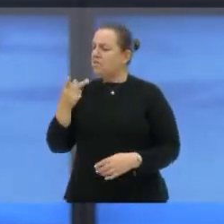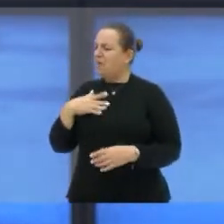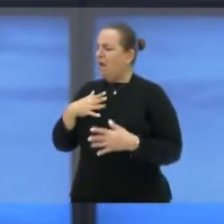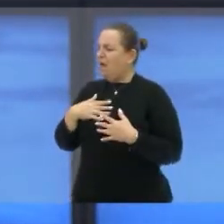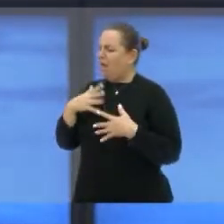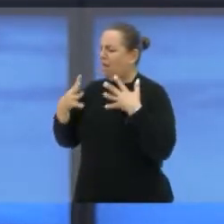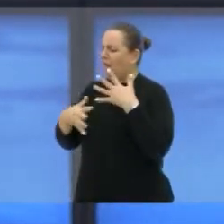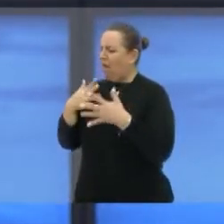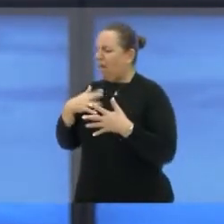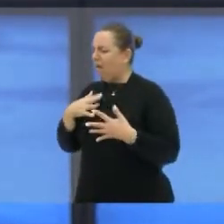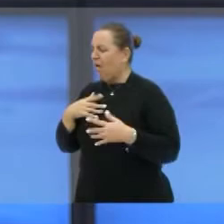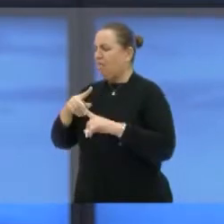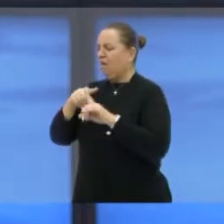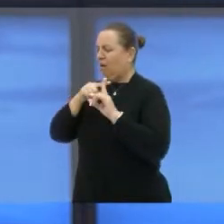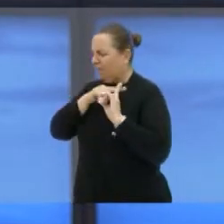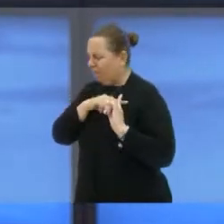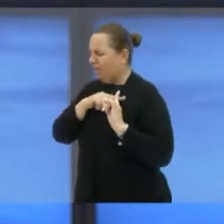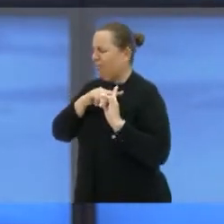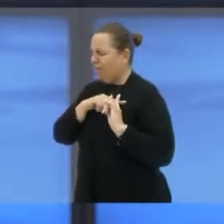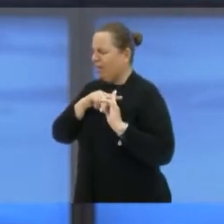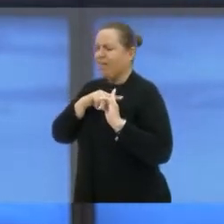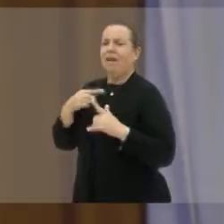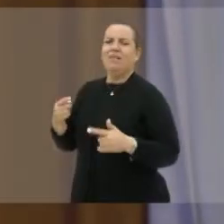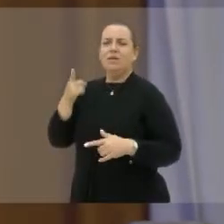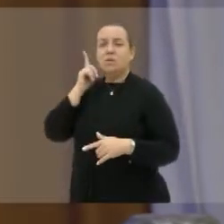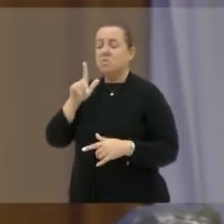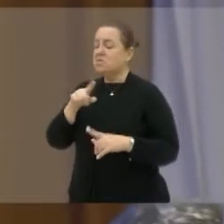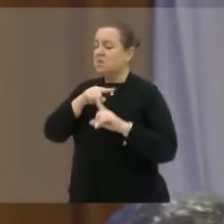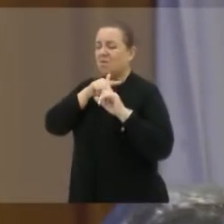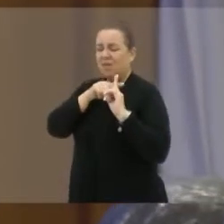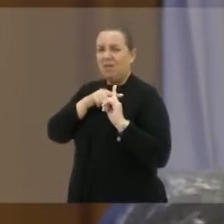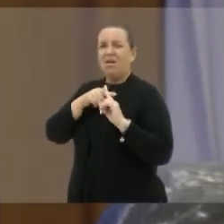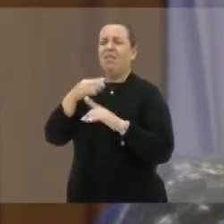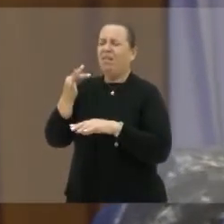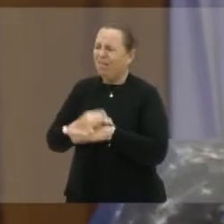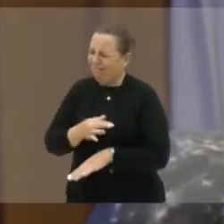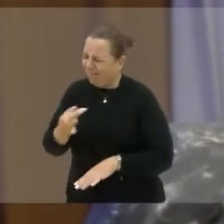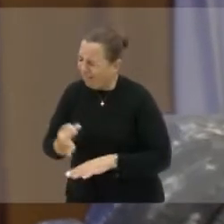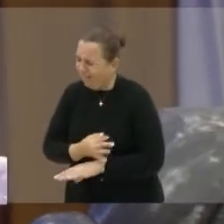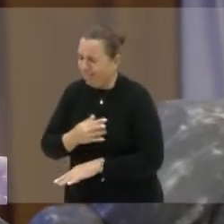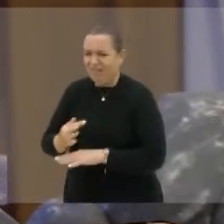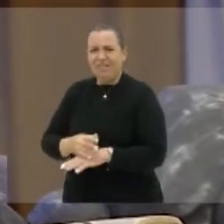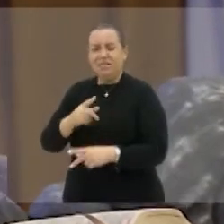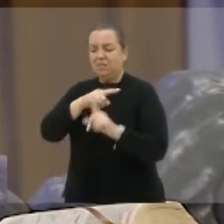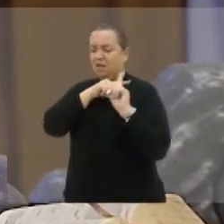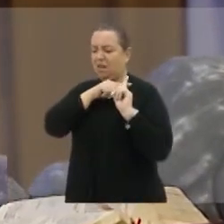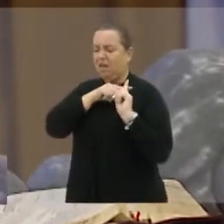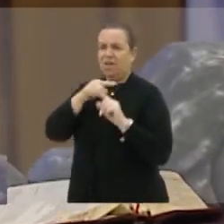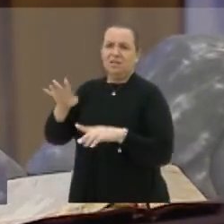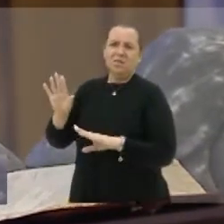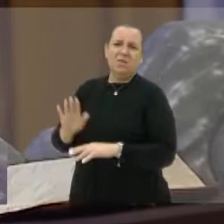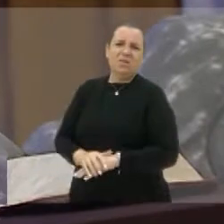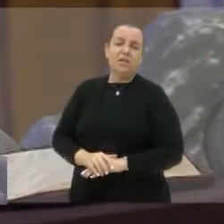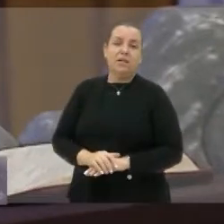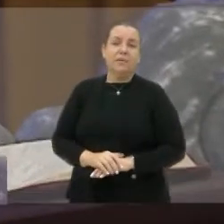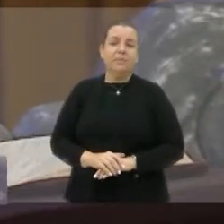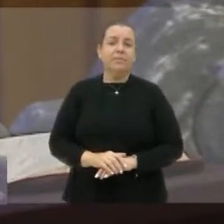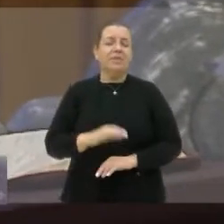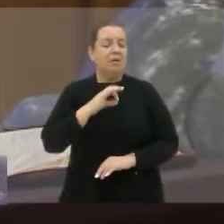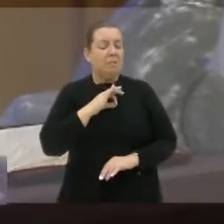está pesadíssima por demais, eu não aguento mais carregar essa cruz. Padre, a